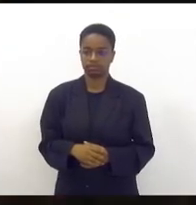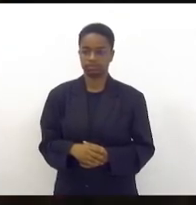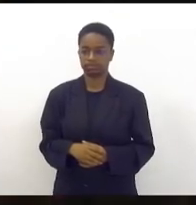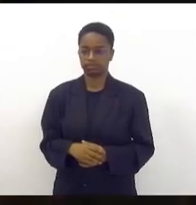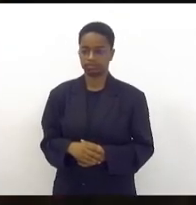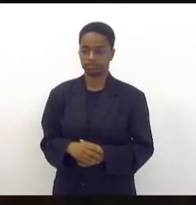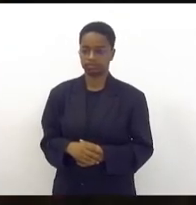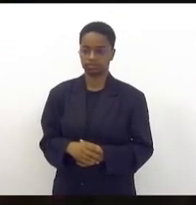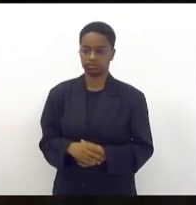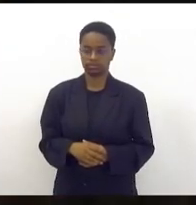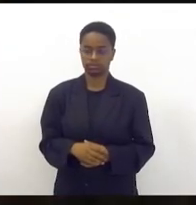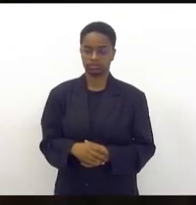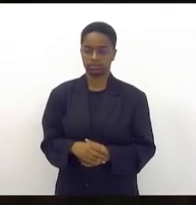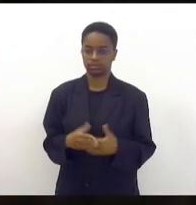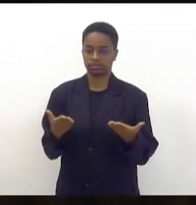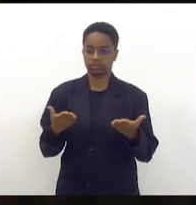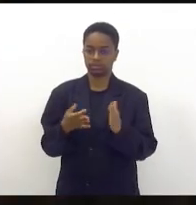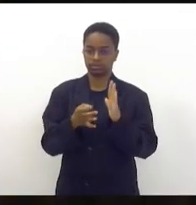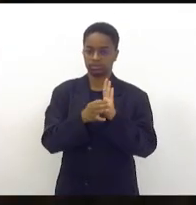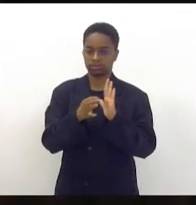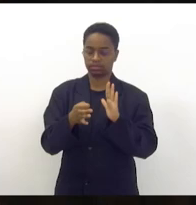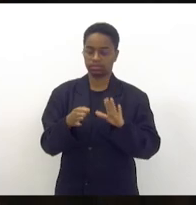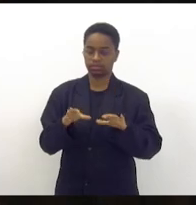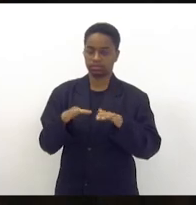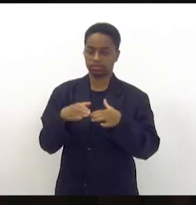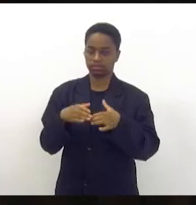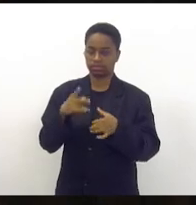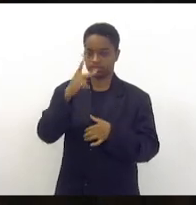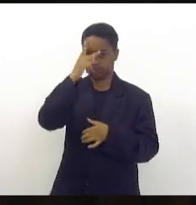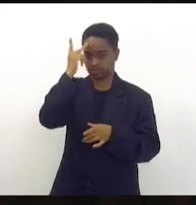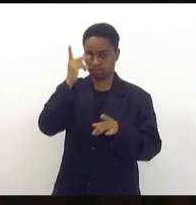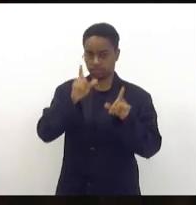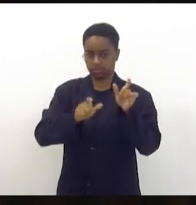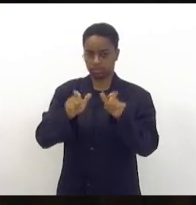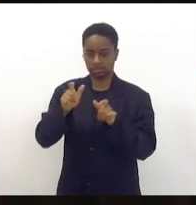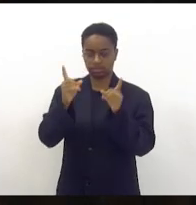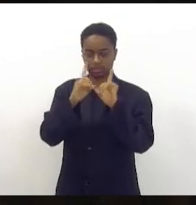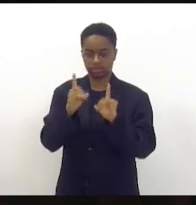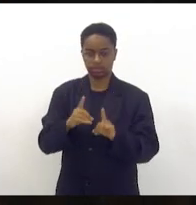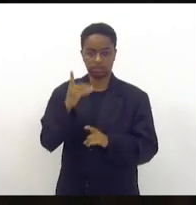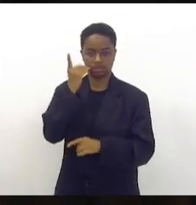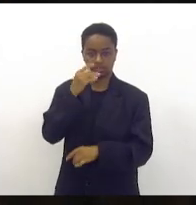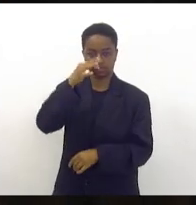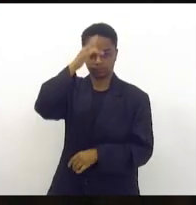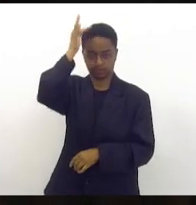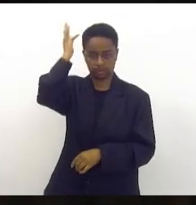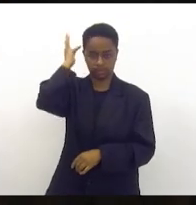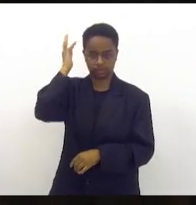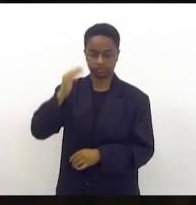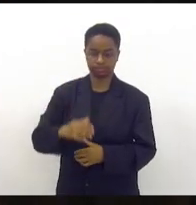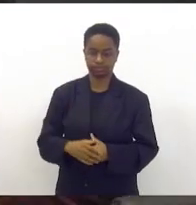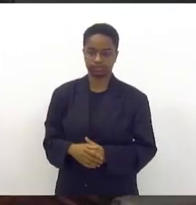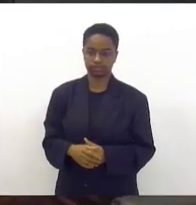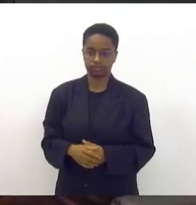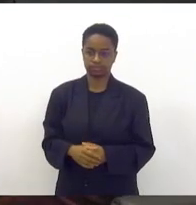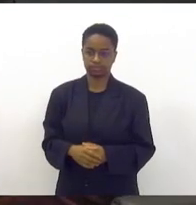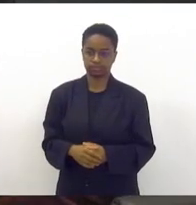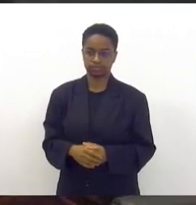Para emitir parecer pela Comissão Pessoa com Deficiência, deputado Fred Pacheco.